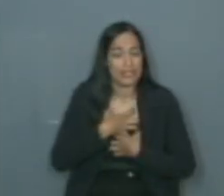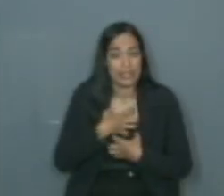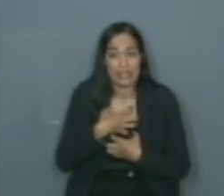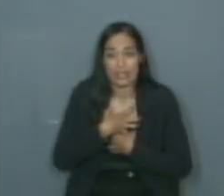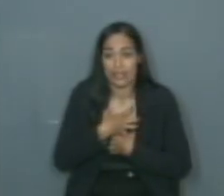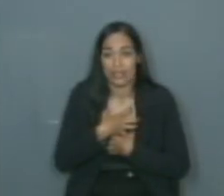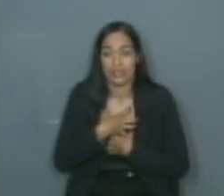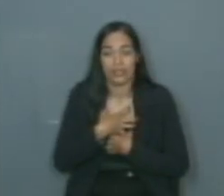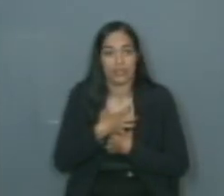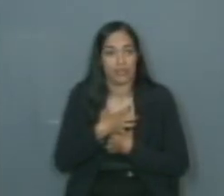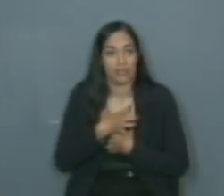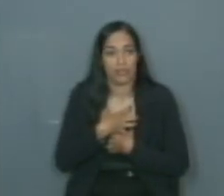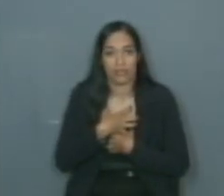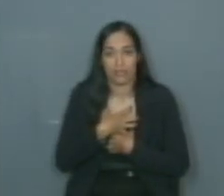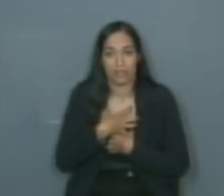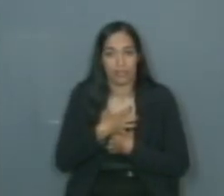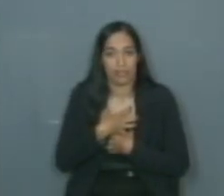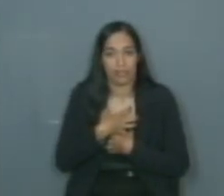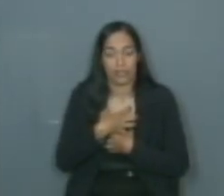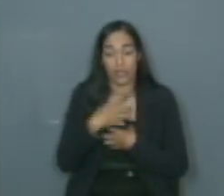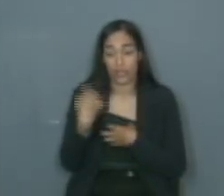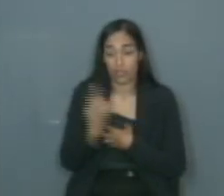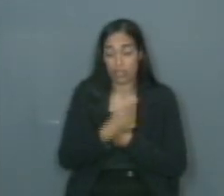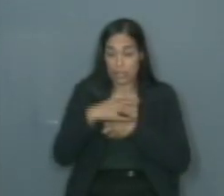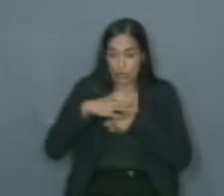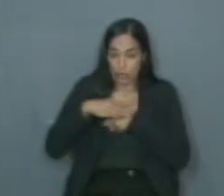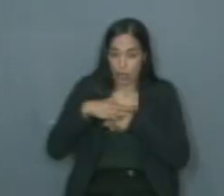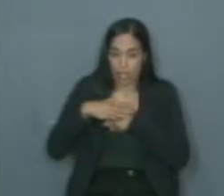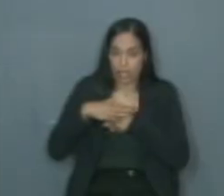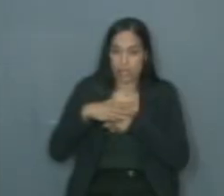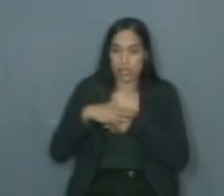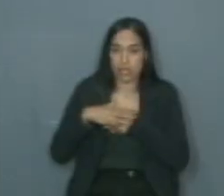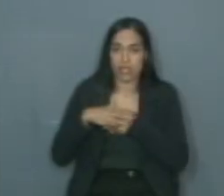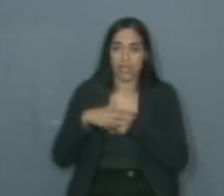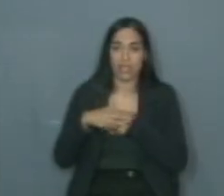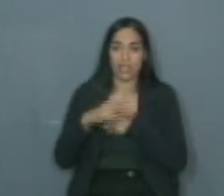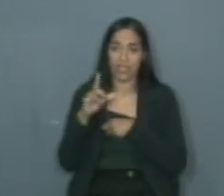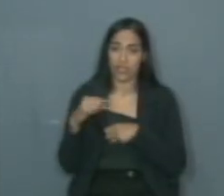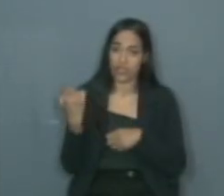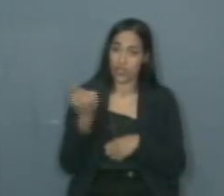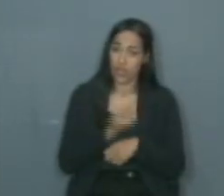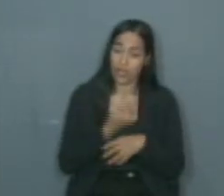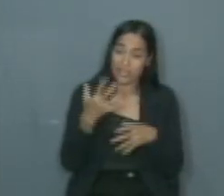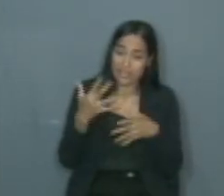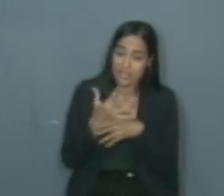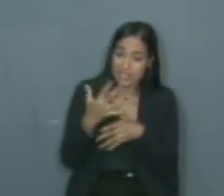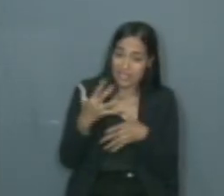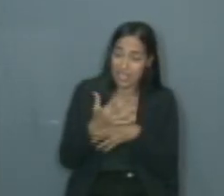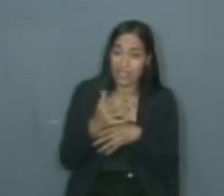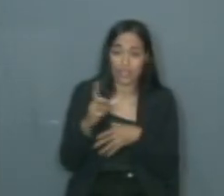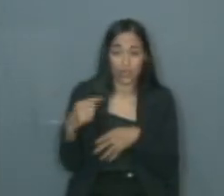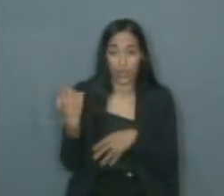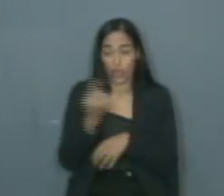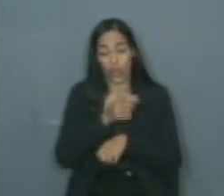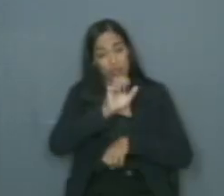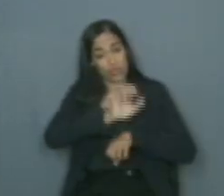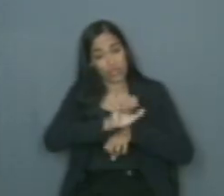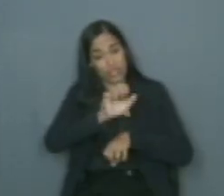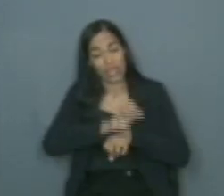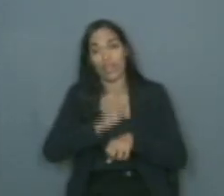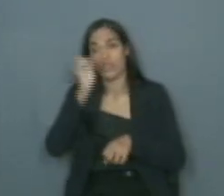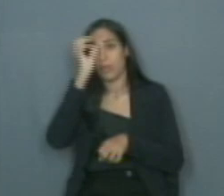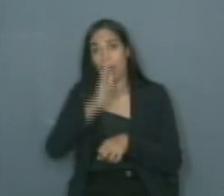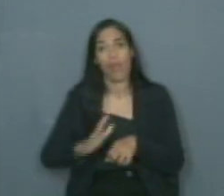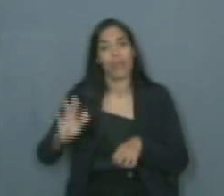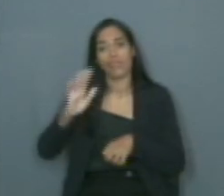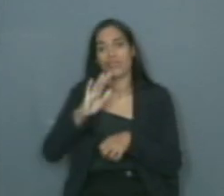consternadas, adoecidas, porque as nossas ruas, a nossa cidade, o nosso estado, o nosso país